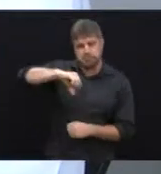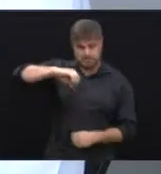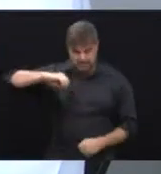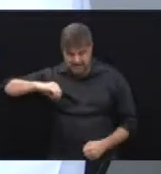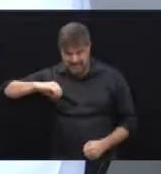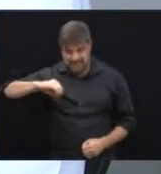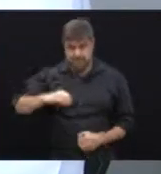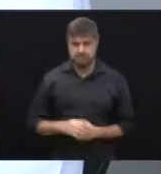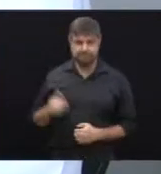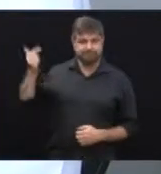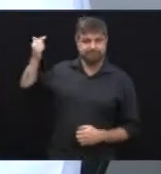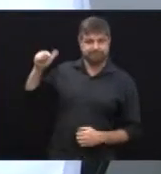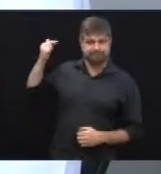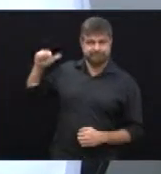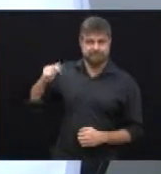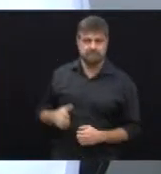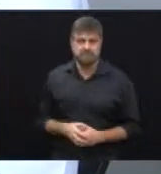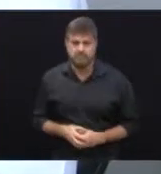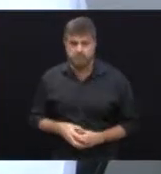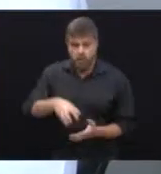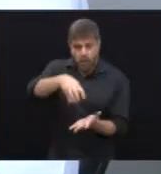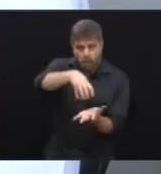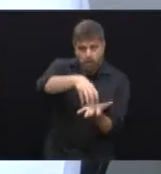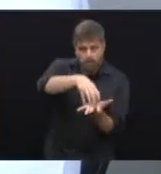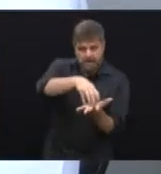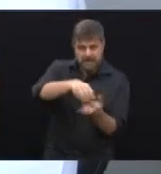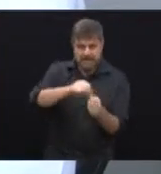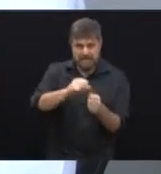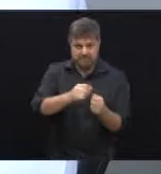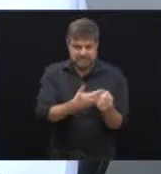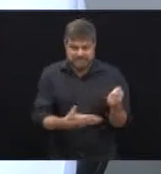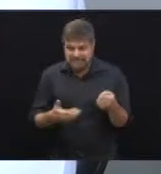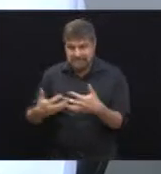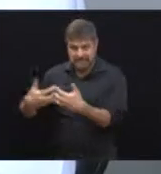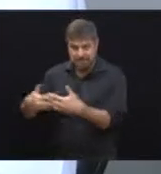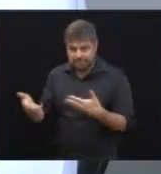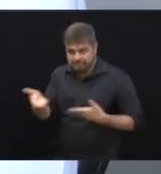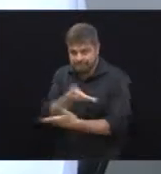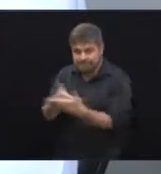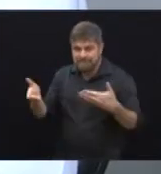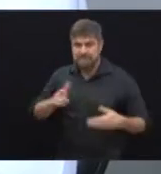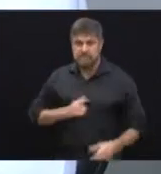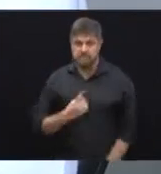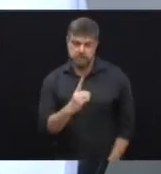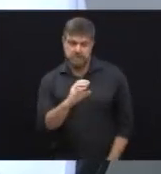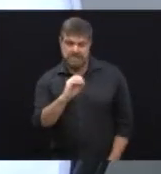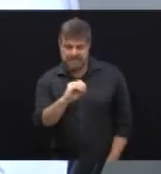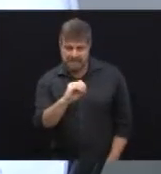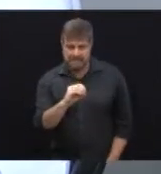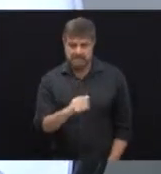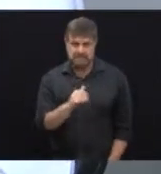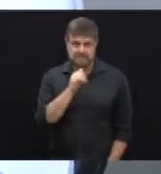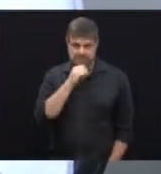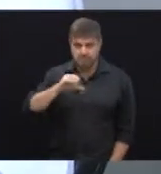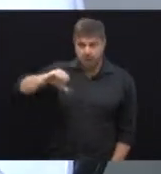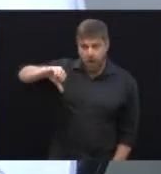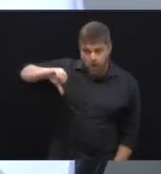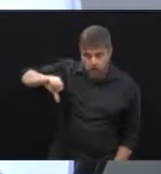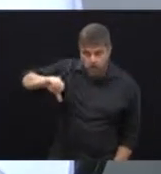década de 90 aí, uma unidade de diálise tinham 10 pacientes, 9